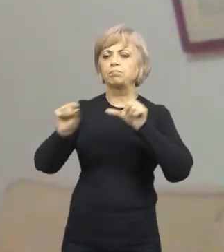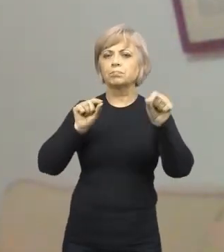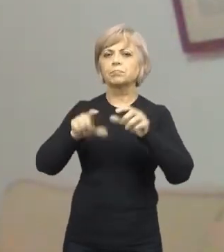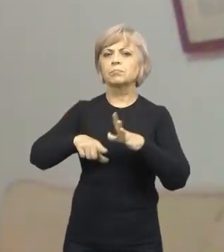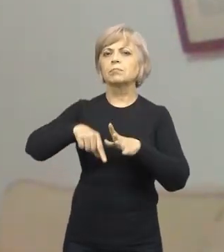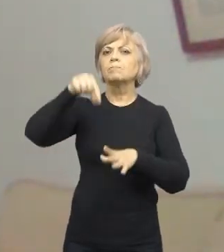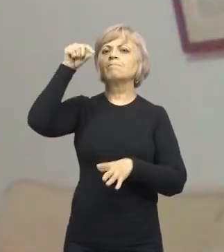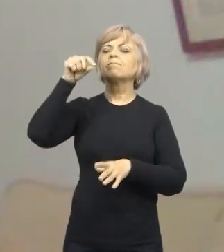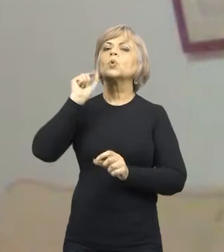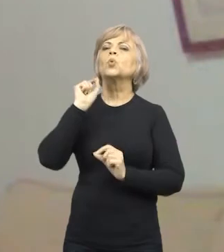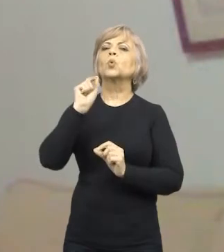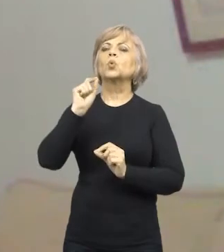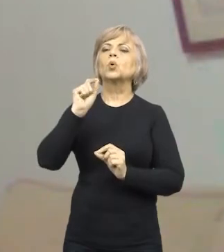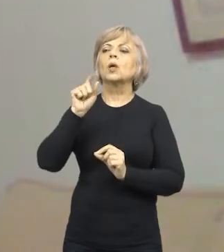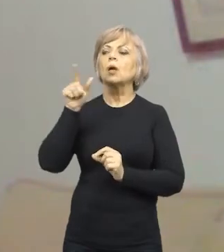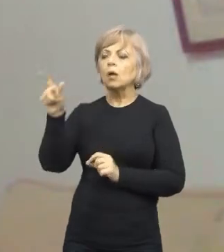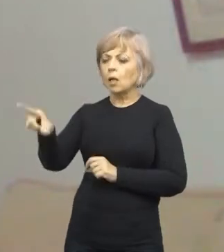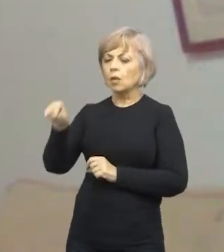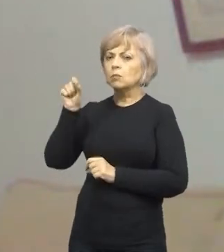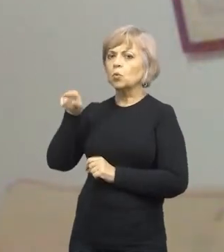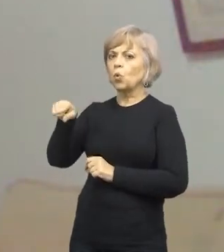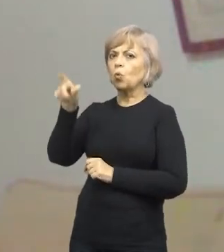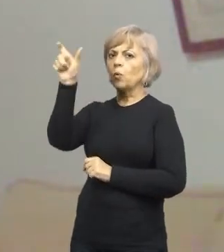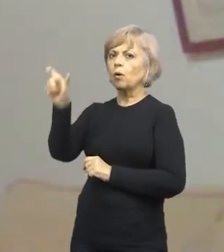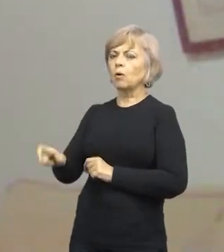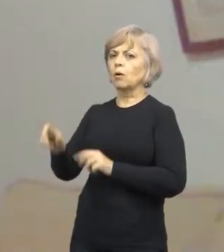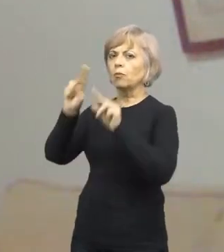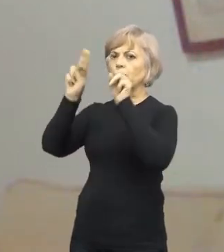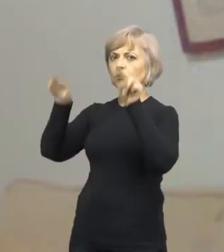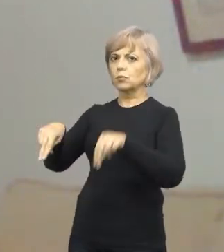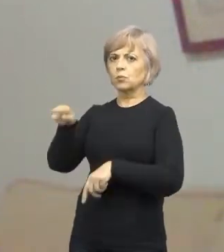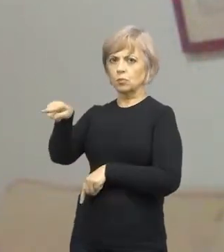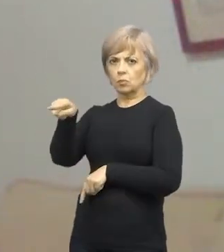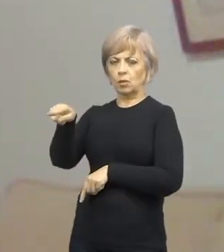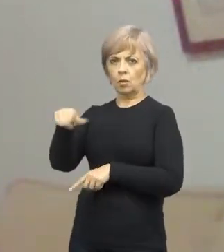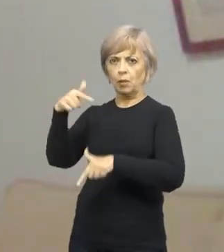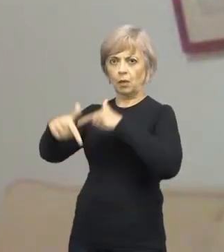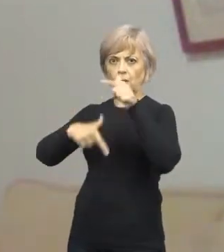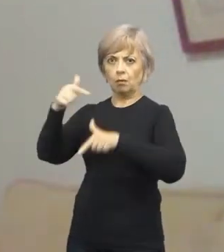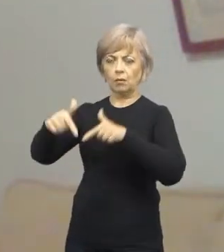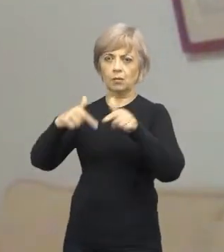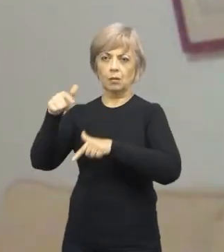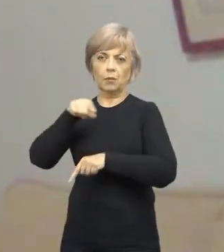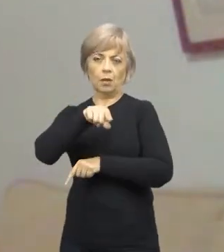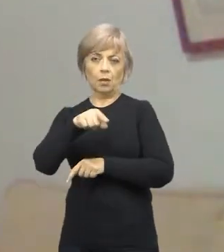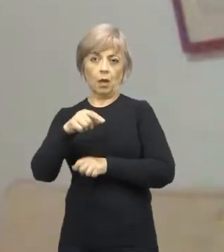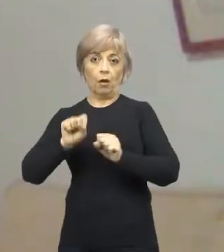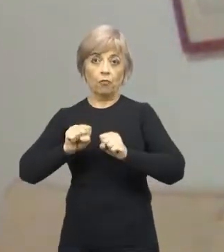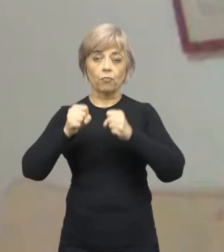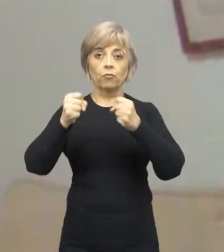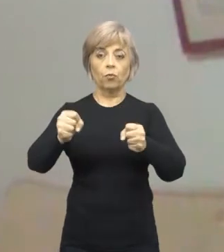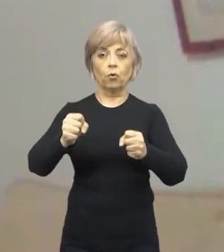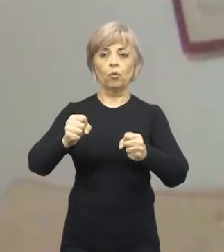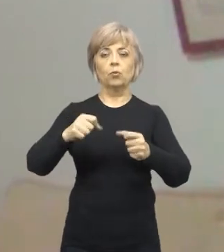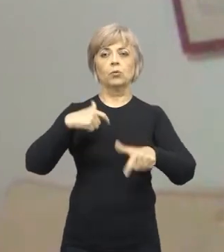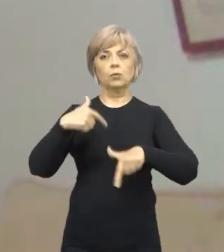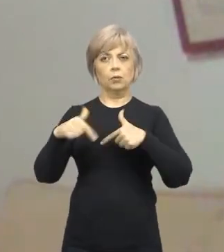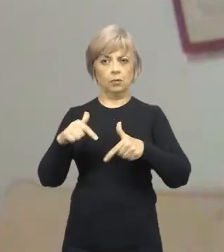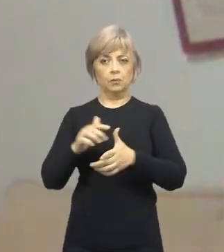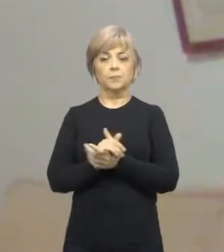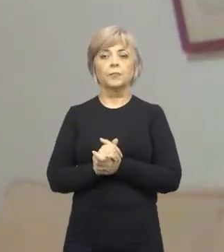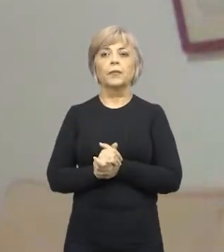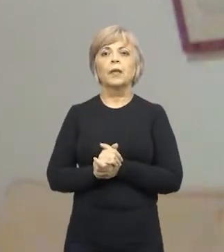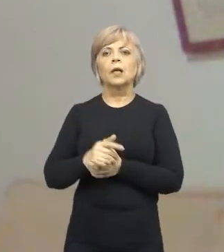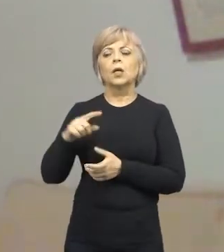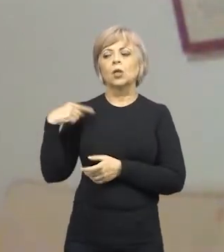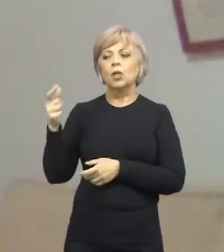nossas articuladoras para funcionar diretamente junto a essa força-tarefa. E a nossa articuladora, com todo